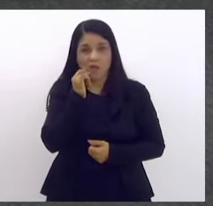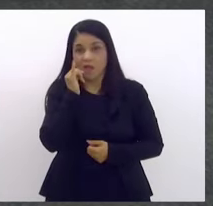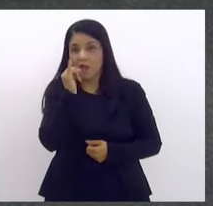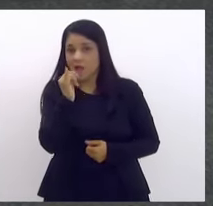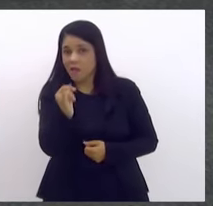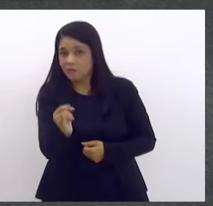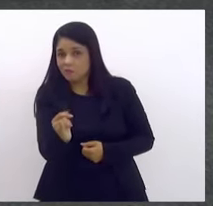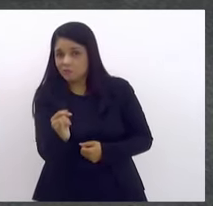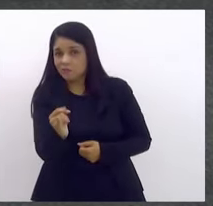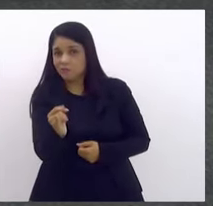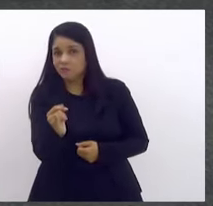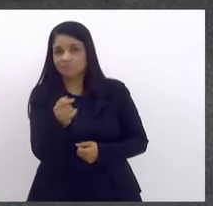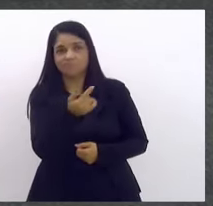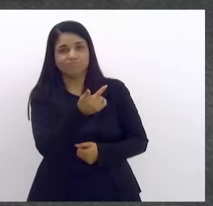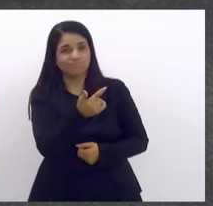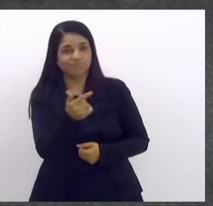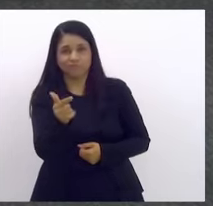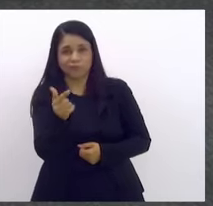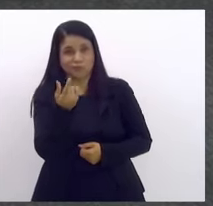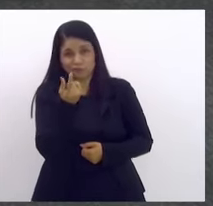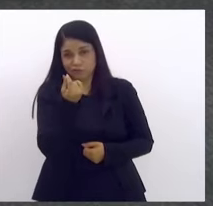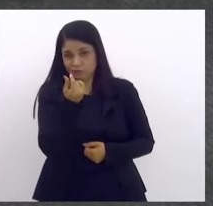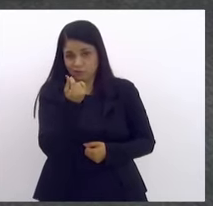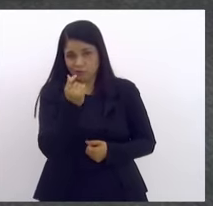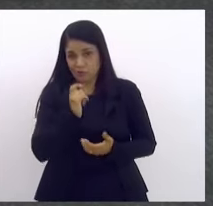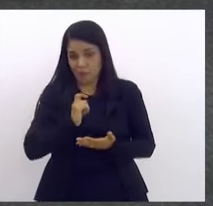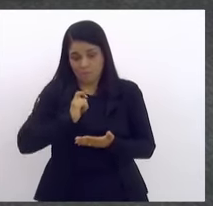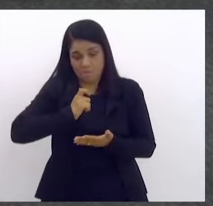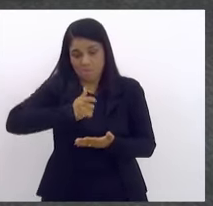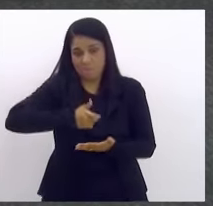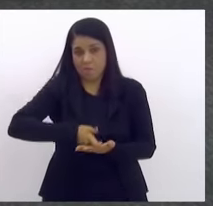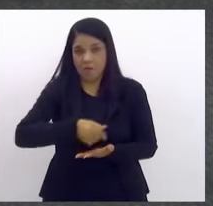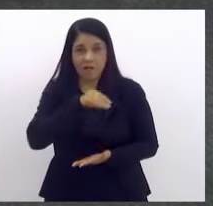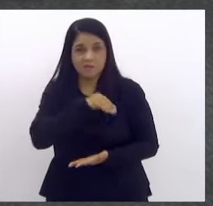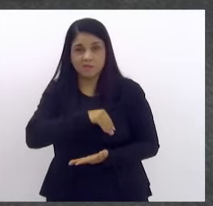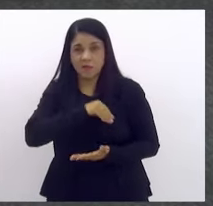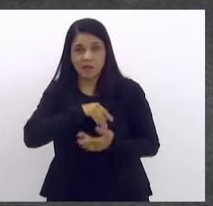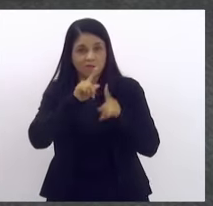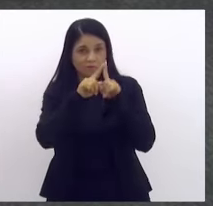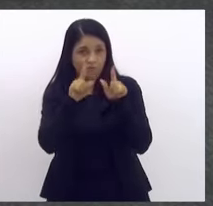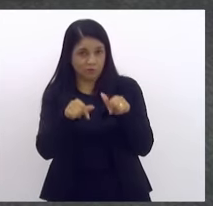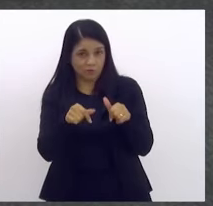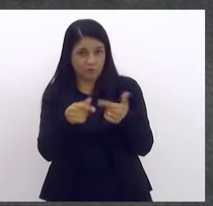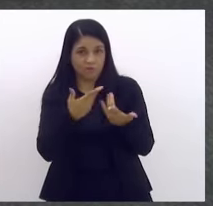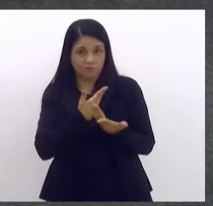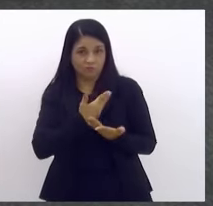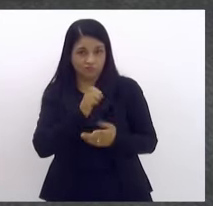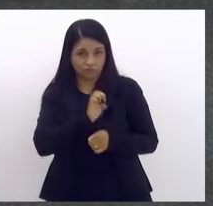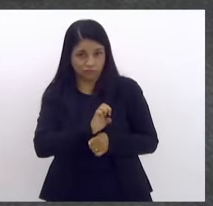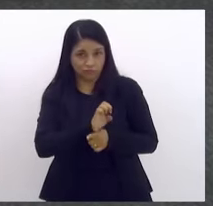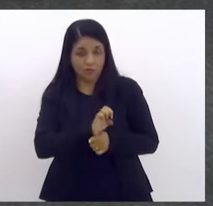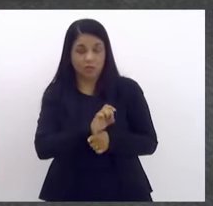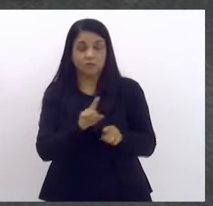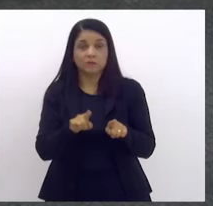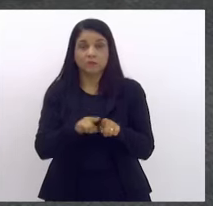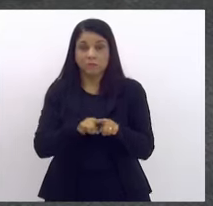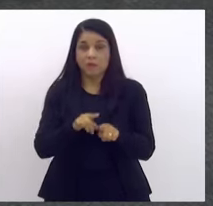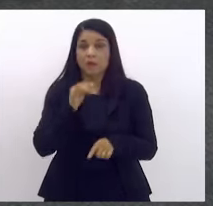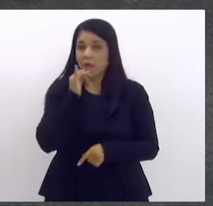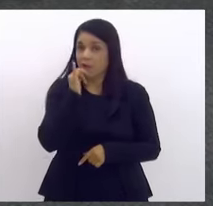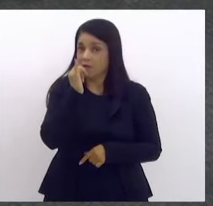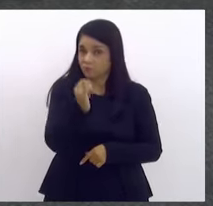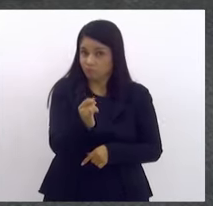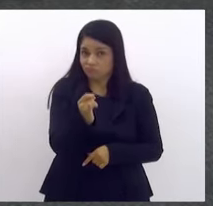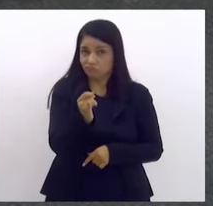anuncia que não terá dinheiro para pagar os salários, ao mesmo tempo que o governador